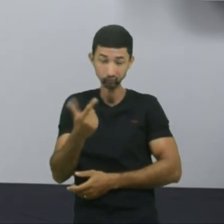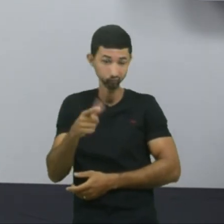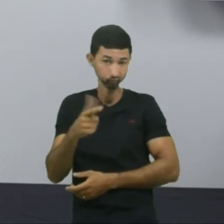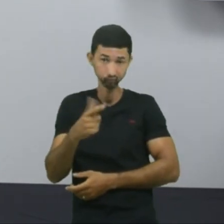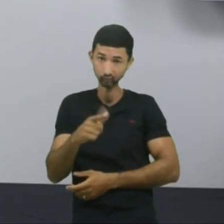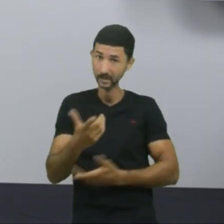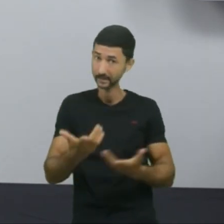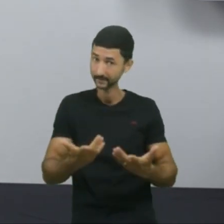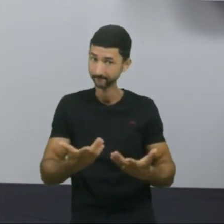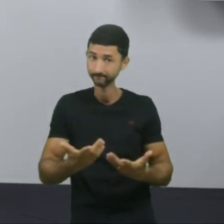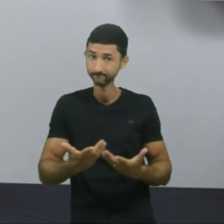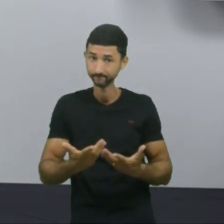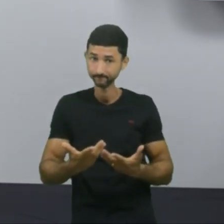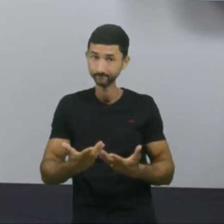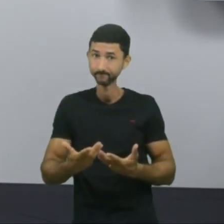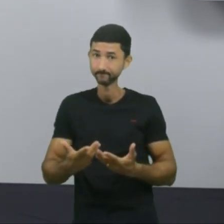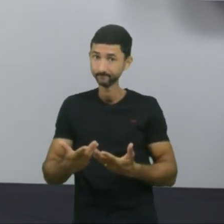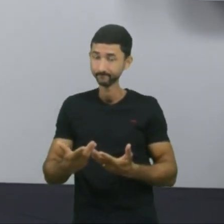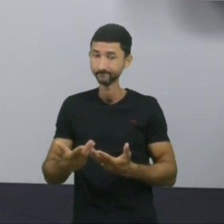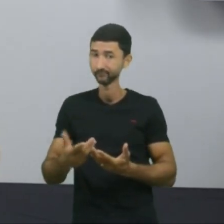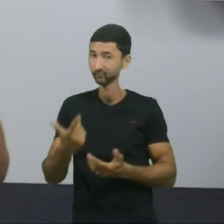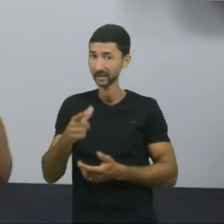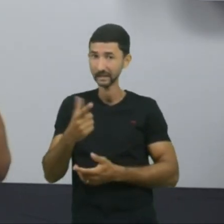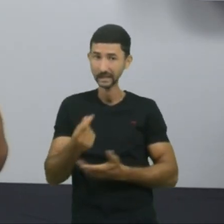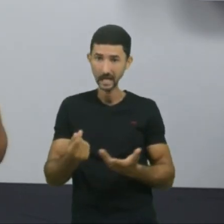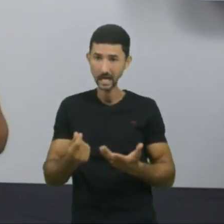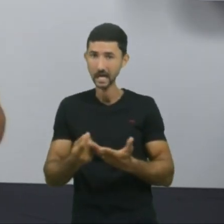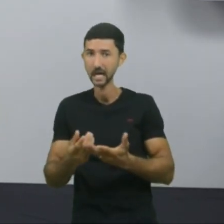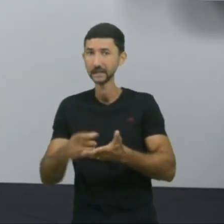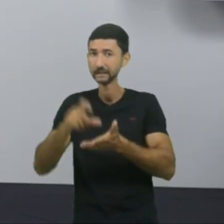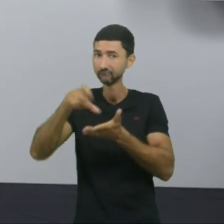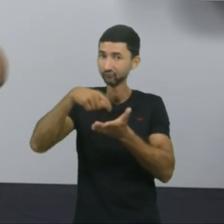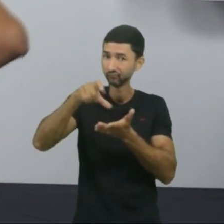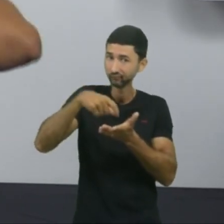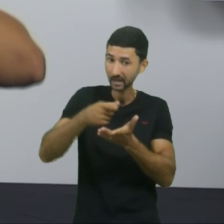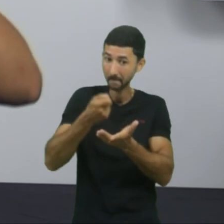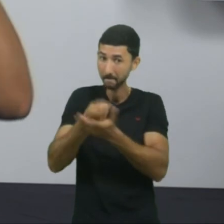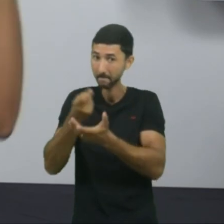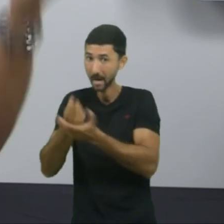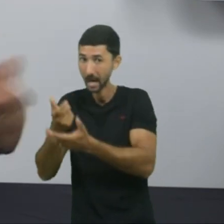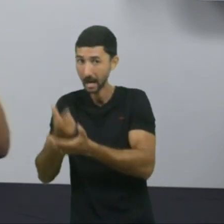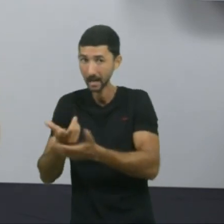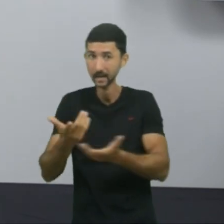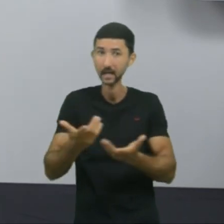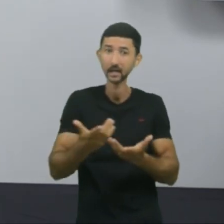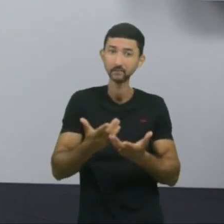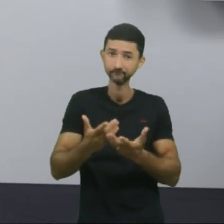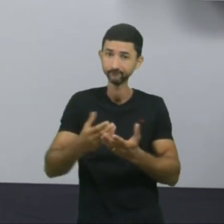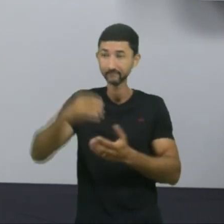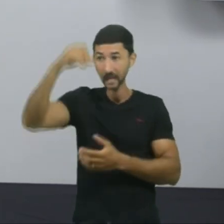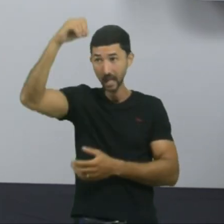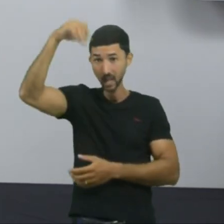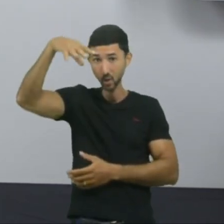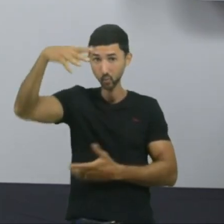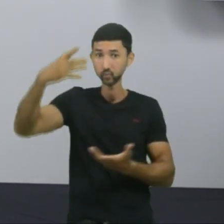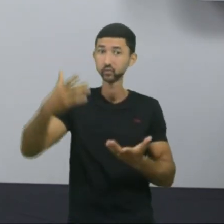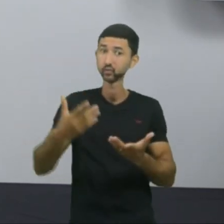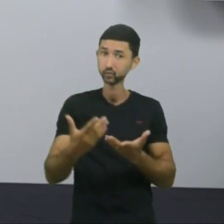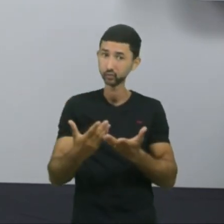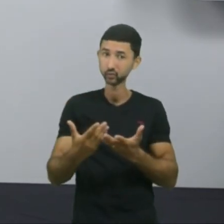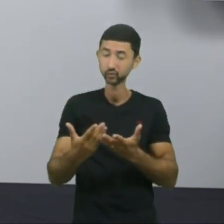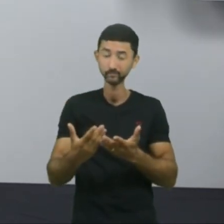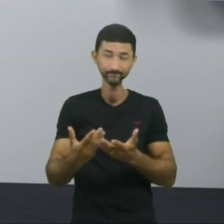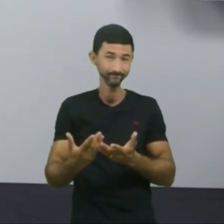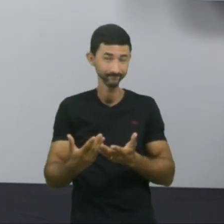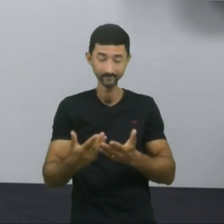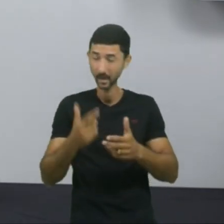e provavelmente ele ainda teria dívidas. Dívidas no cartão de crédito, provavelmente a conta de energia seria cortada. Nossa,